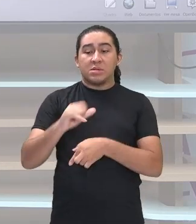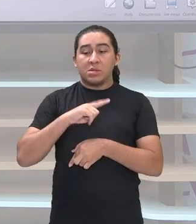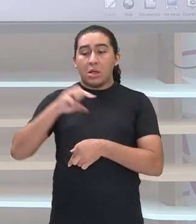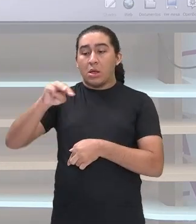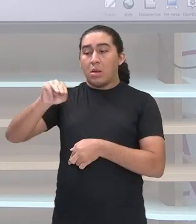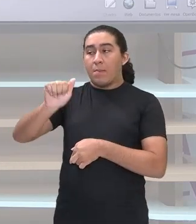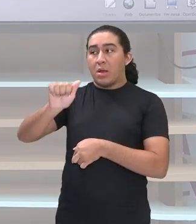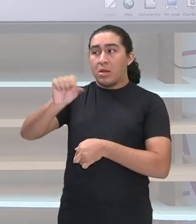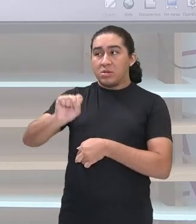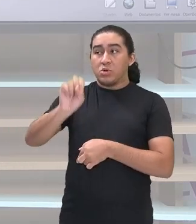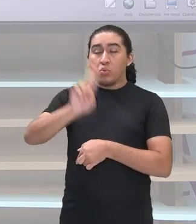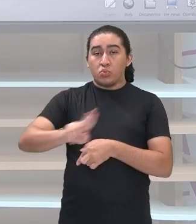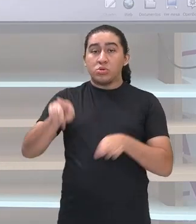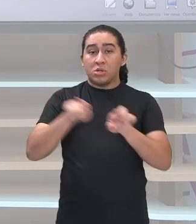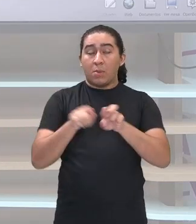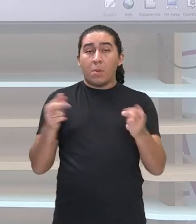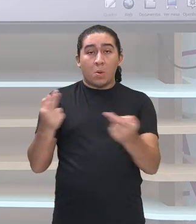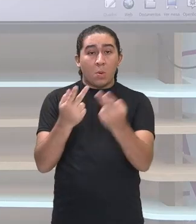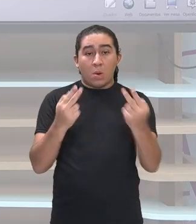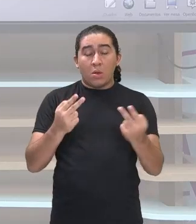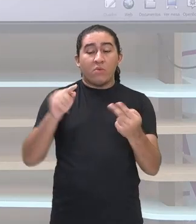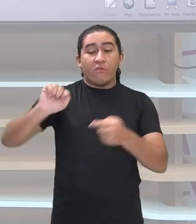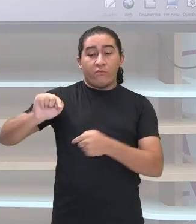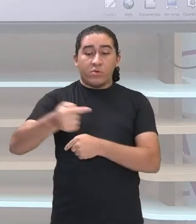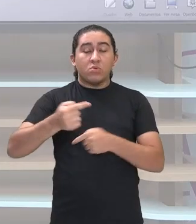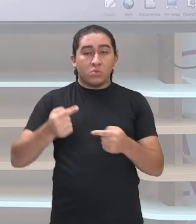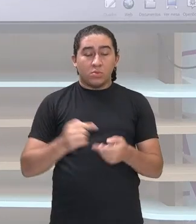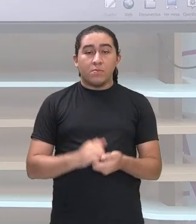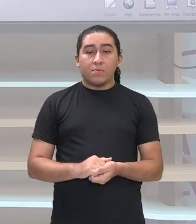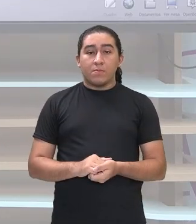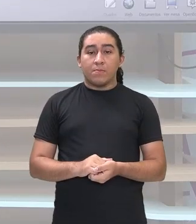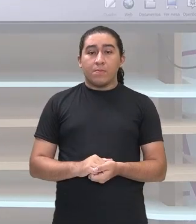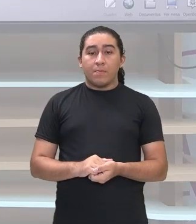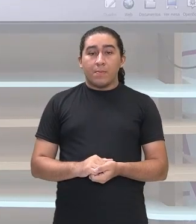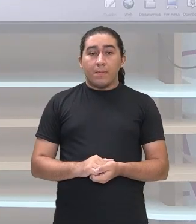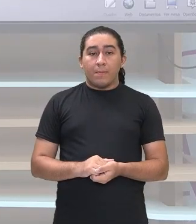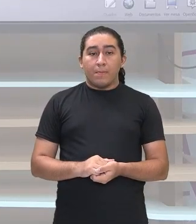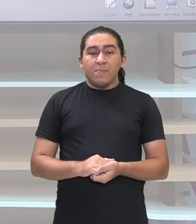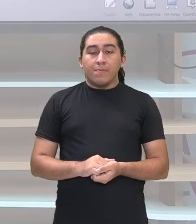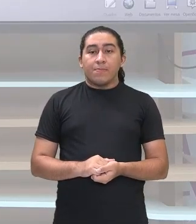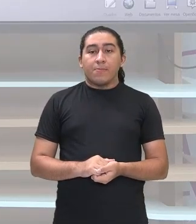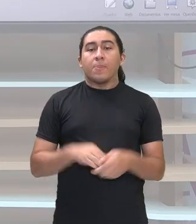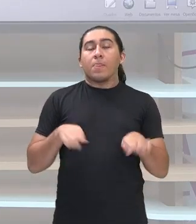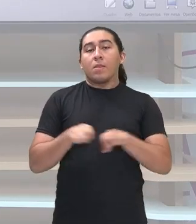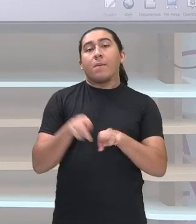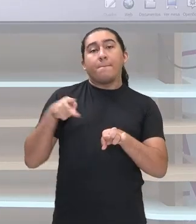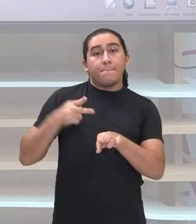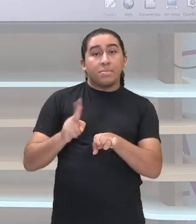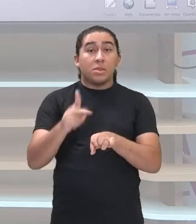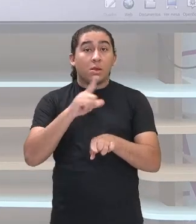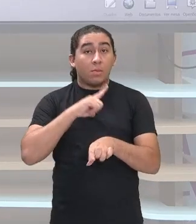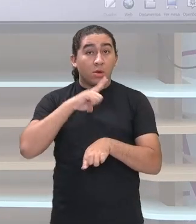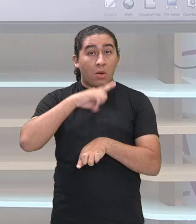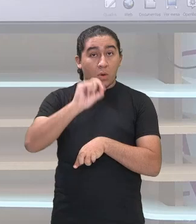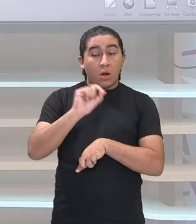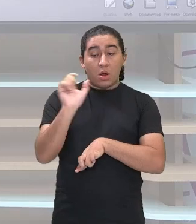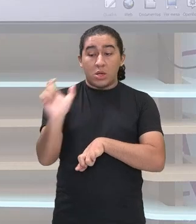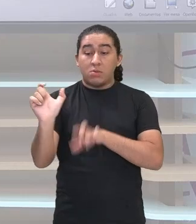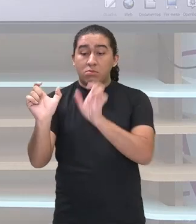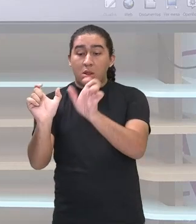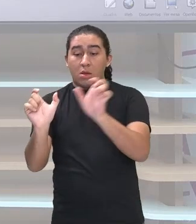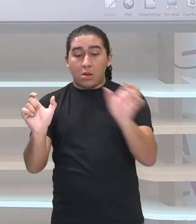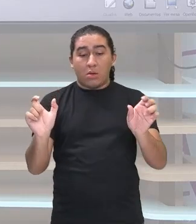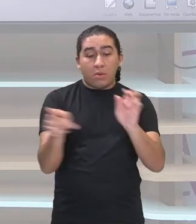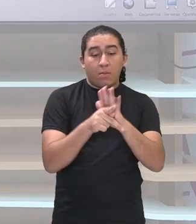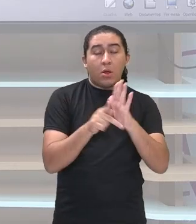for utilizar, também tem que usar a vírgula, né? Então, todas essas expressões, né?